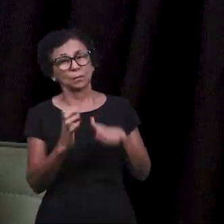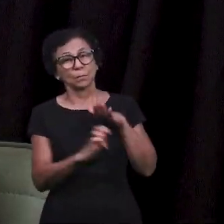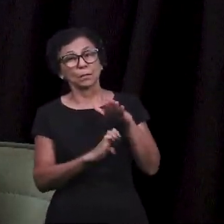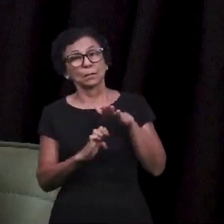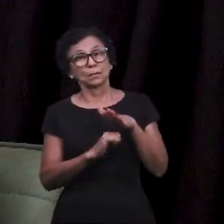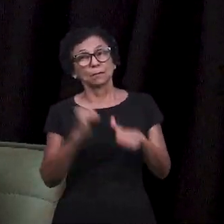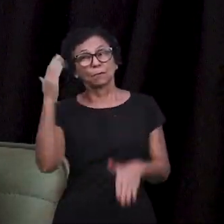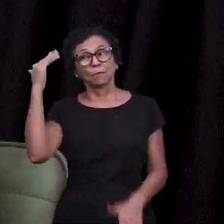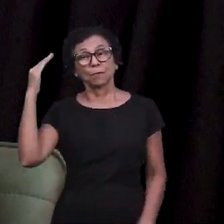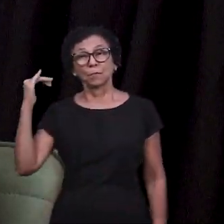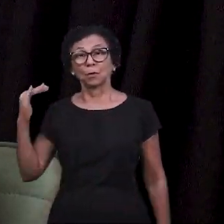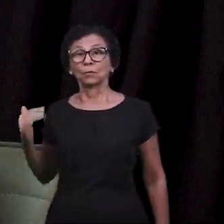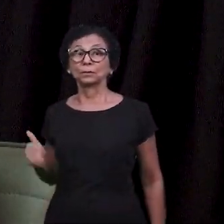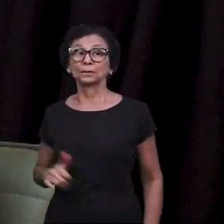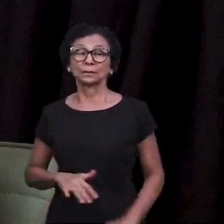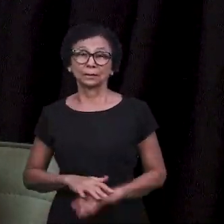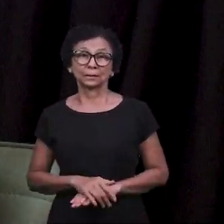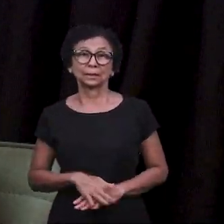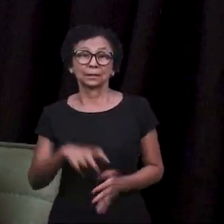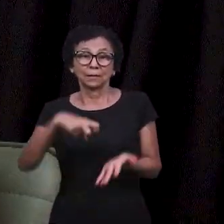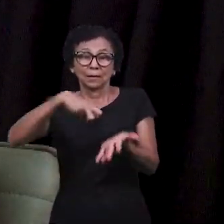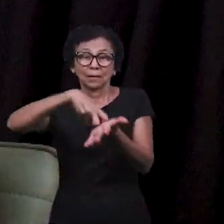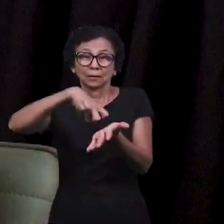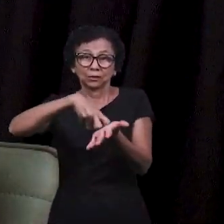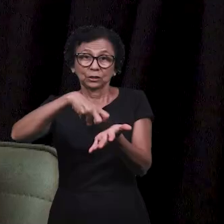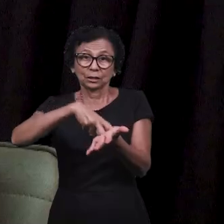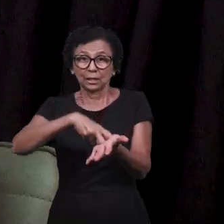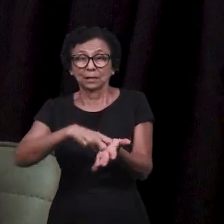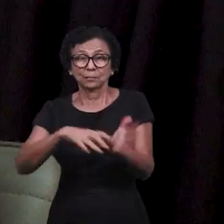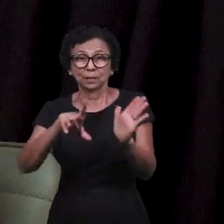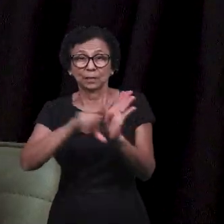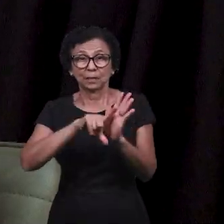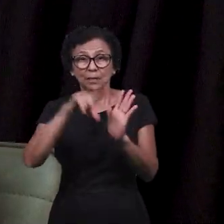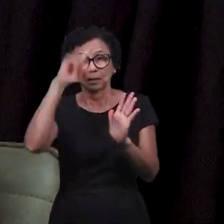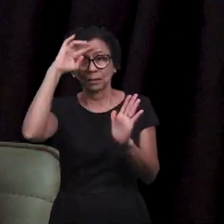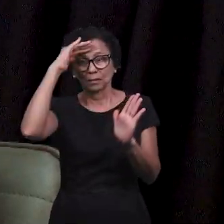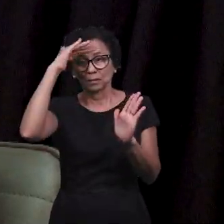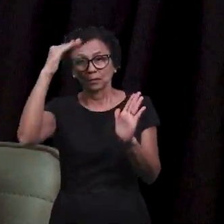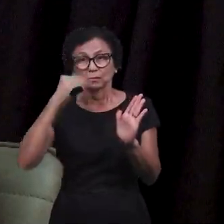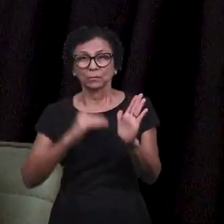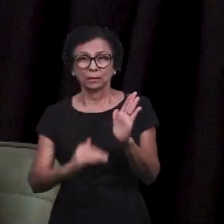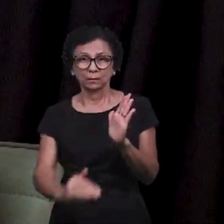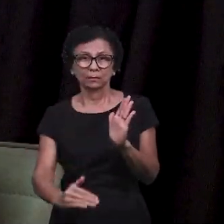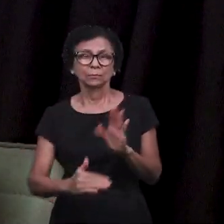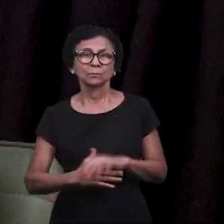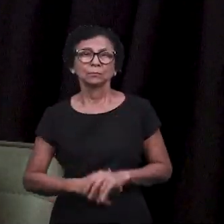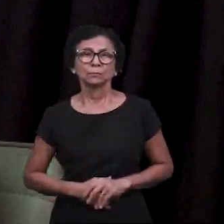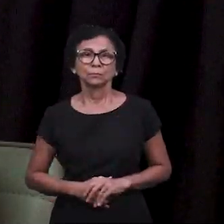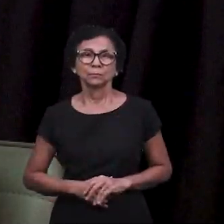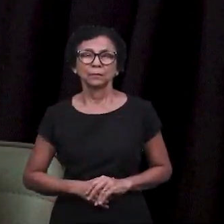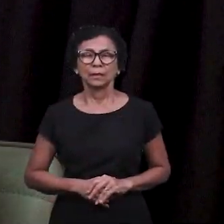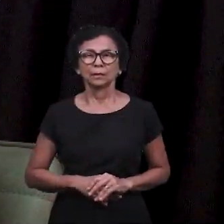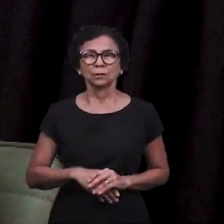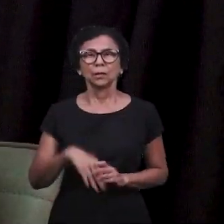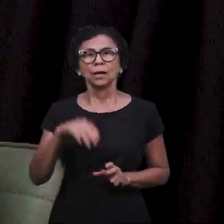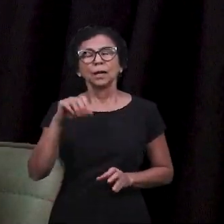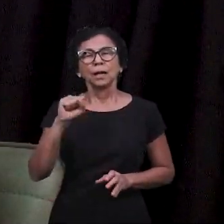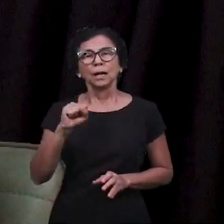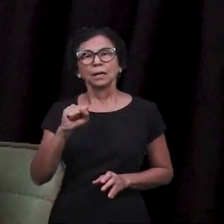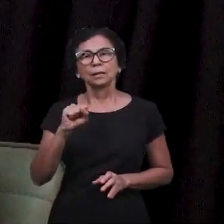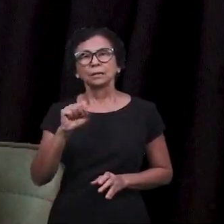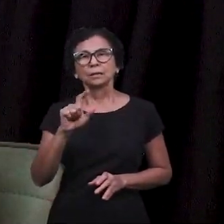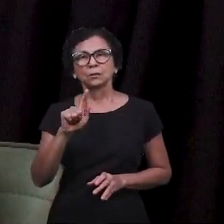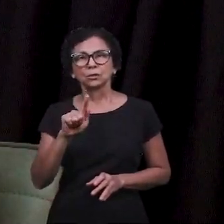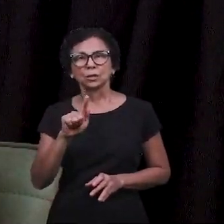sofreram sanções, né, que foram punidas. E isso fica publicado depois, inclusive, no site da CGU, eles têm um site específico,